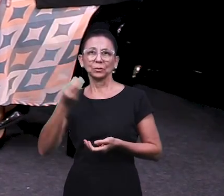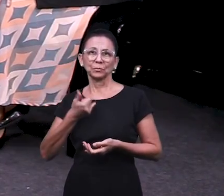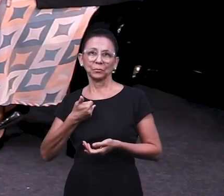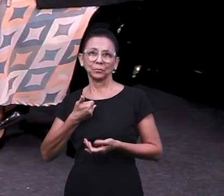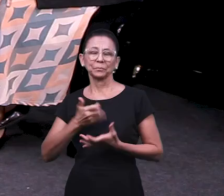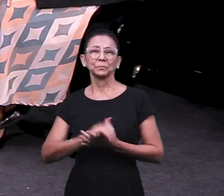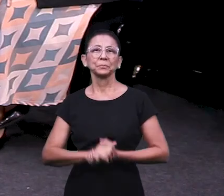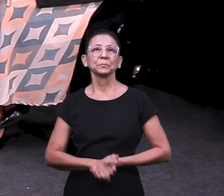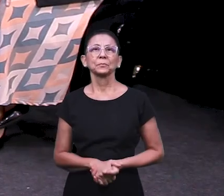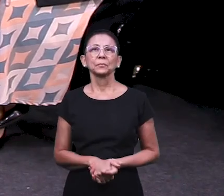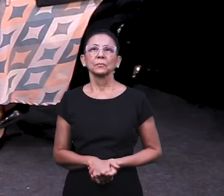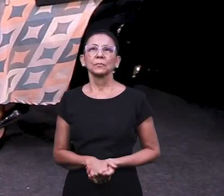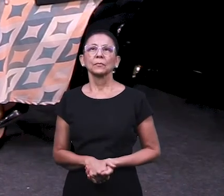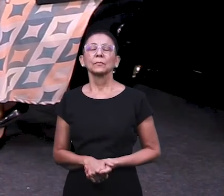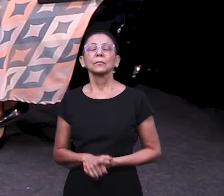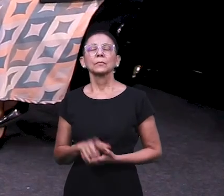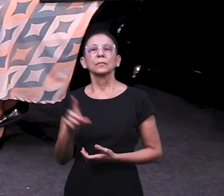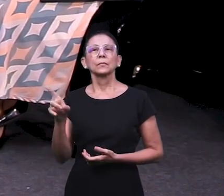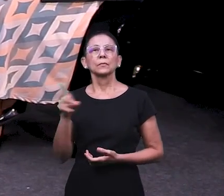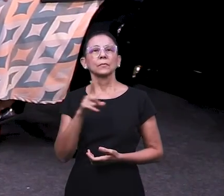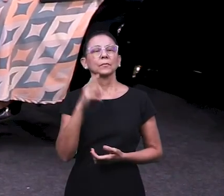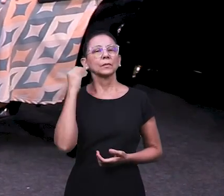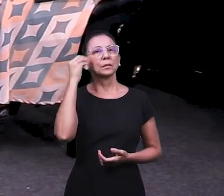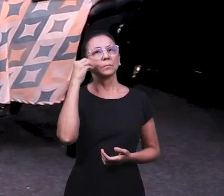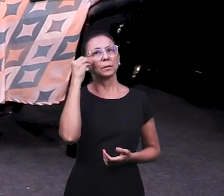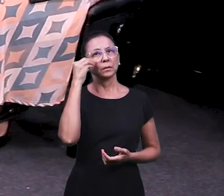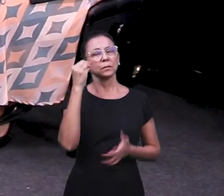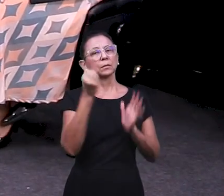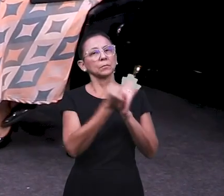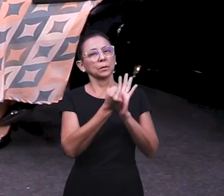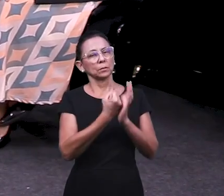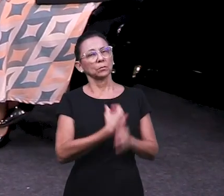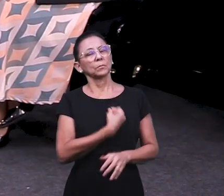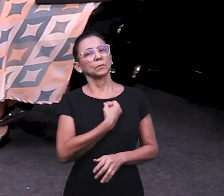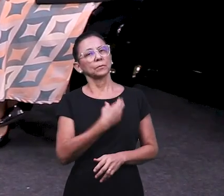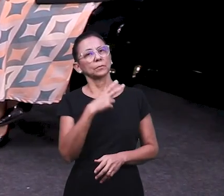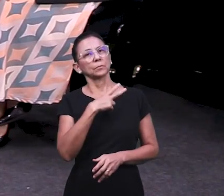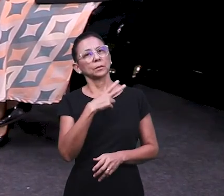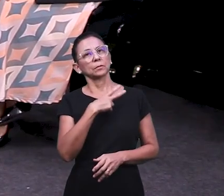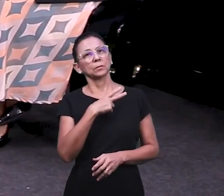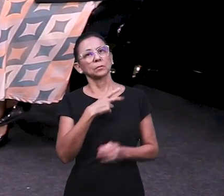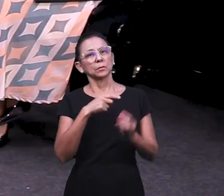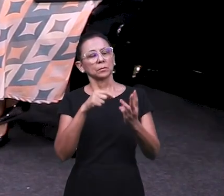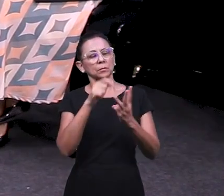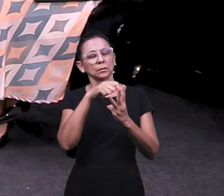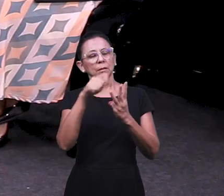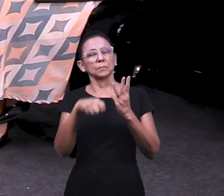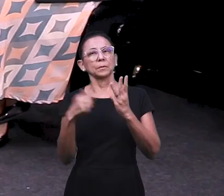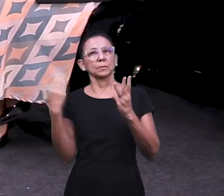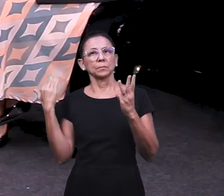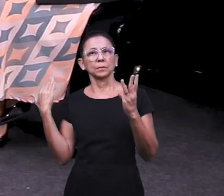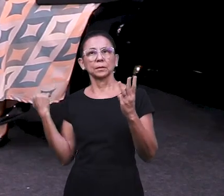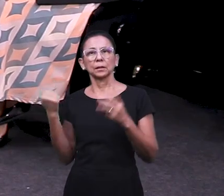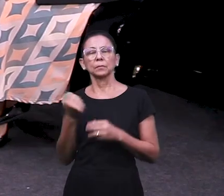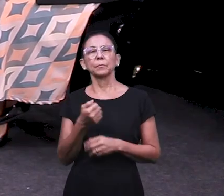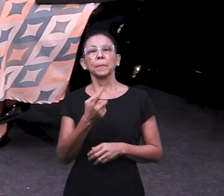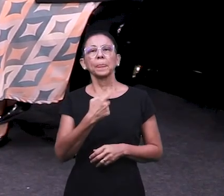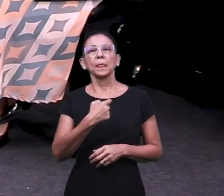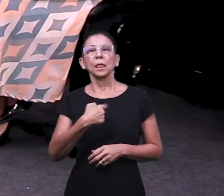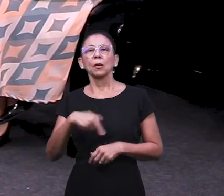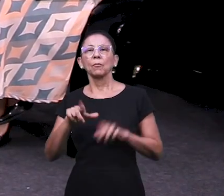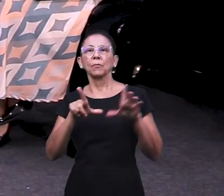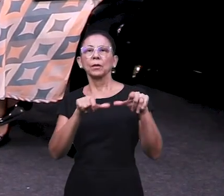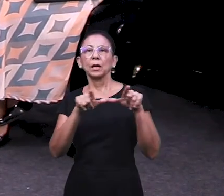Glória a Deus. Jane, você ia falar? Eu quero contar uma experiência que marcou muito a minha vida. Há uns 3 meses atrás, nós fomos em Aracruz, na